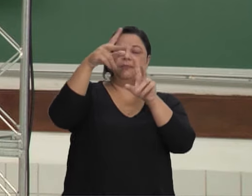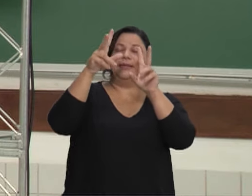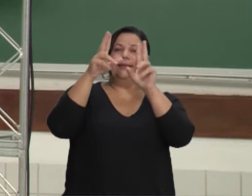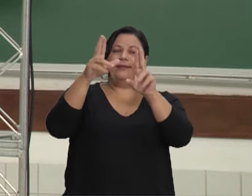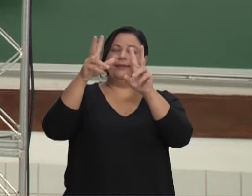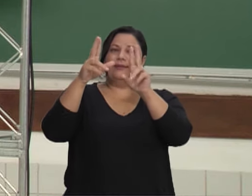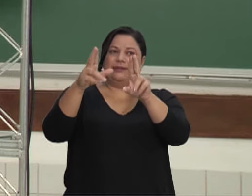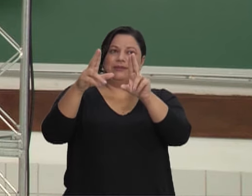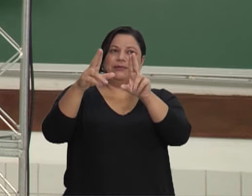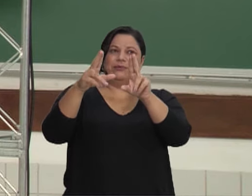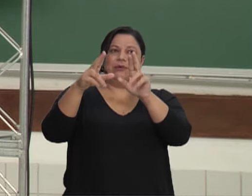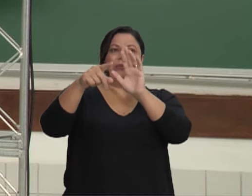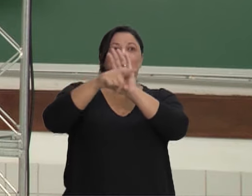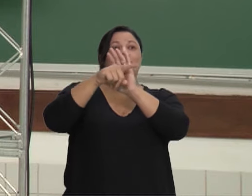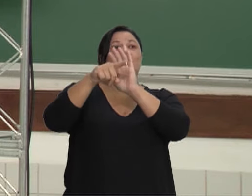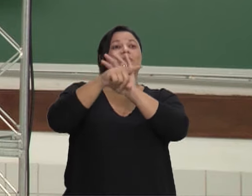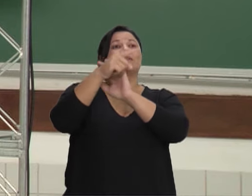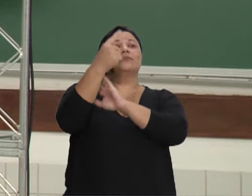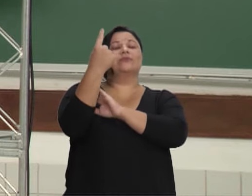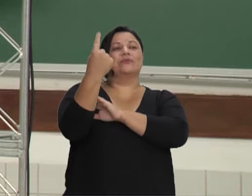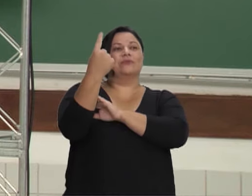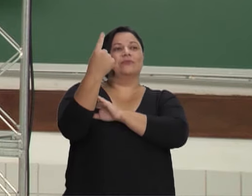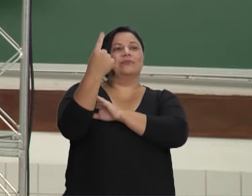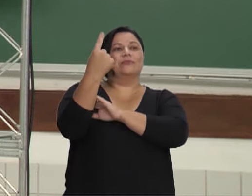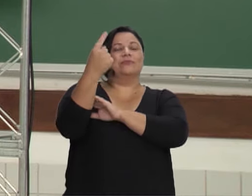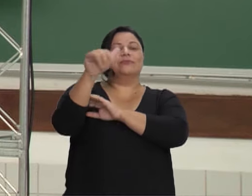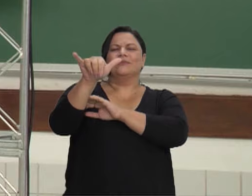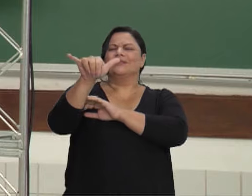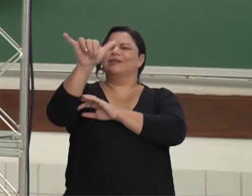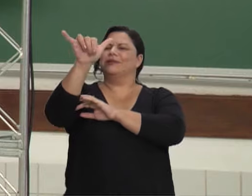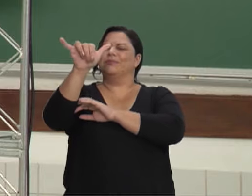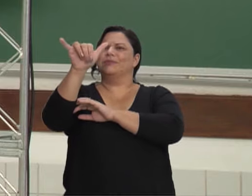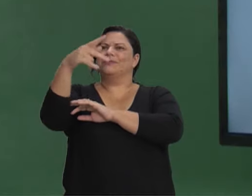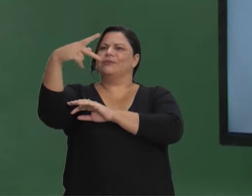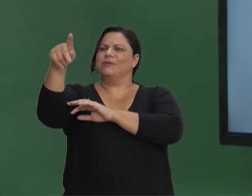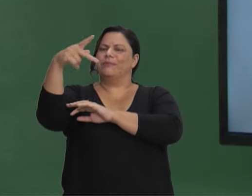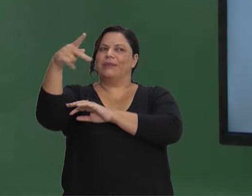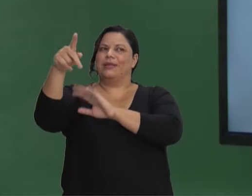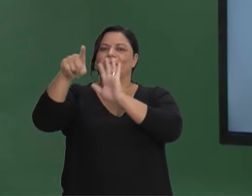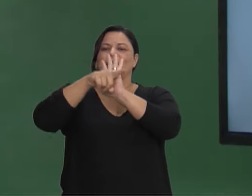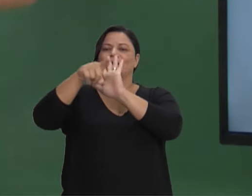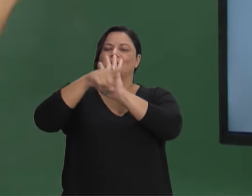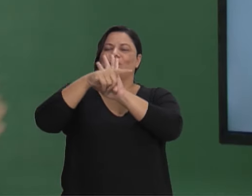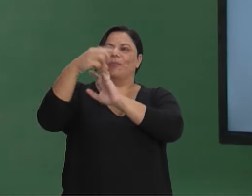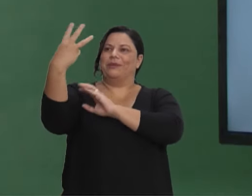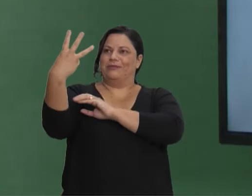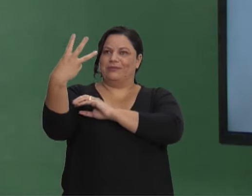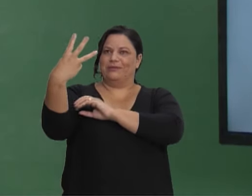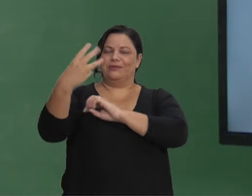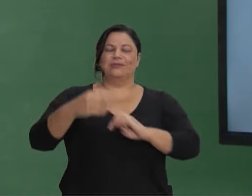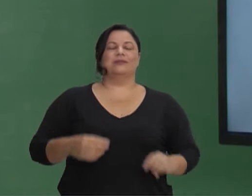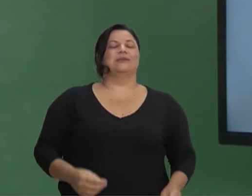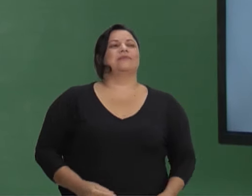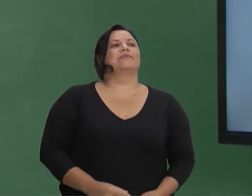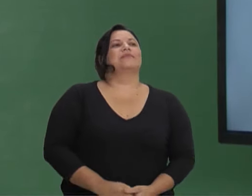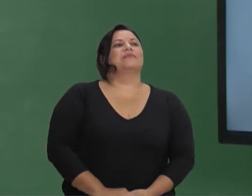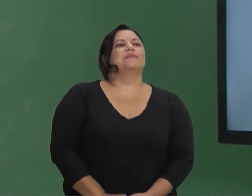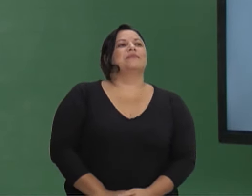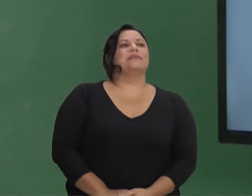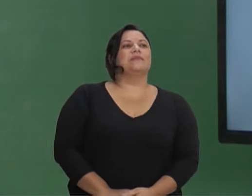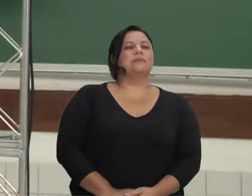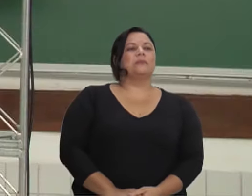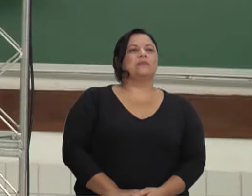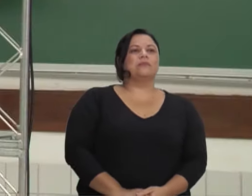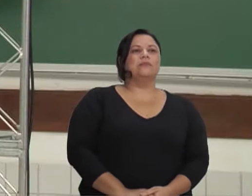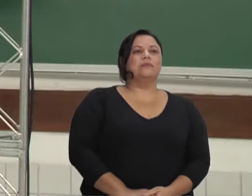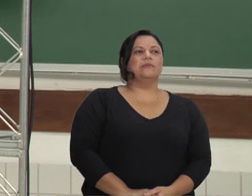a menos 1 e o y de P vai ser igual a menos 3. Vou voltar